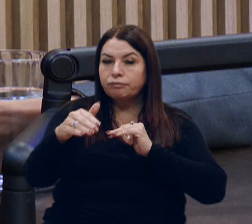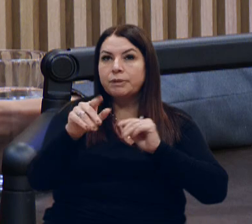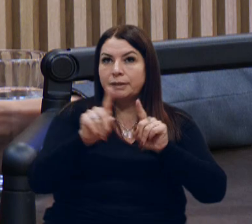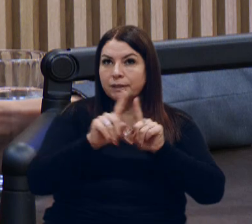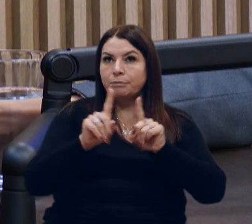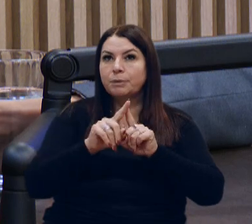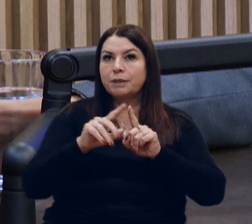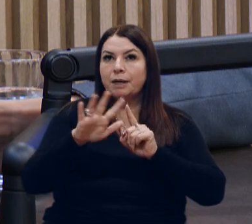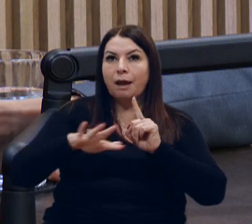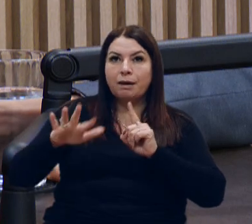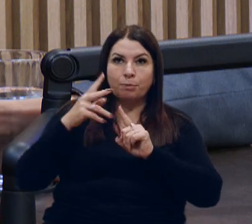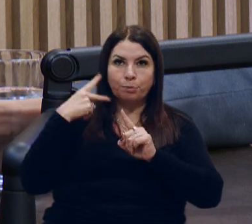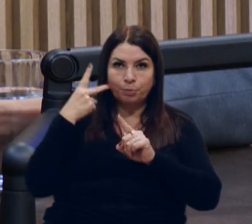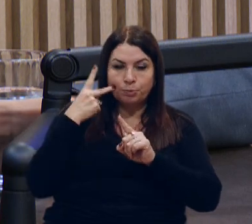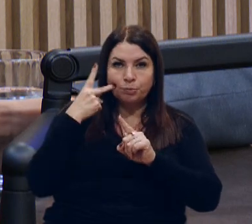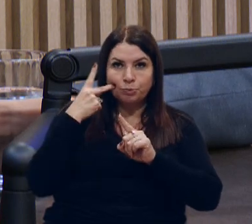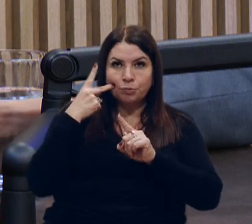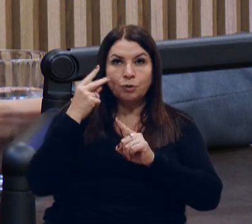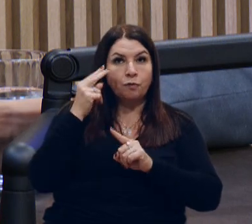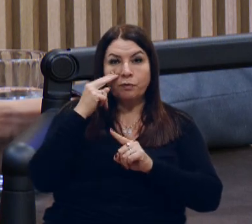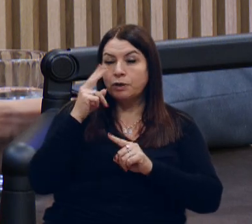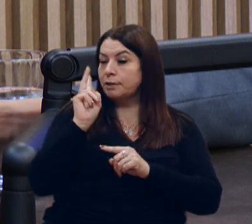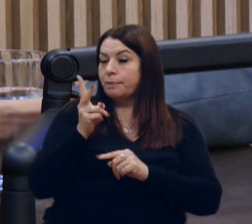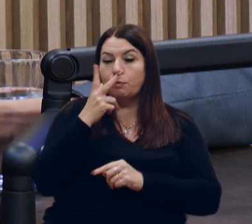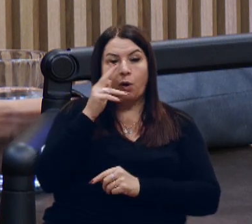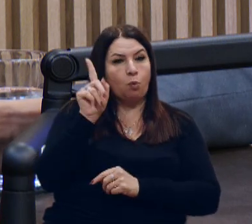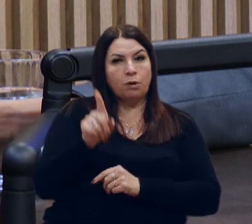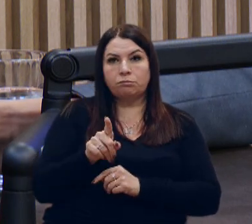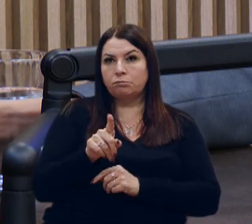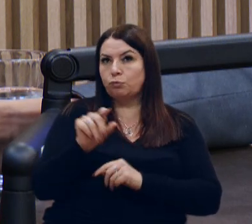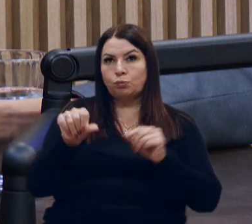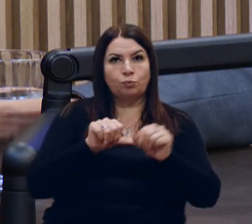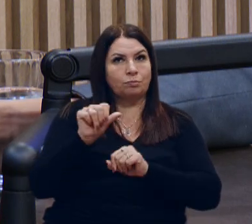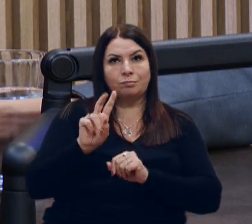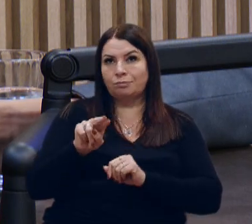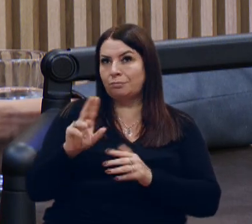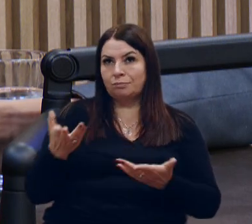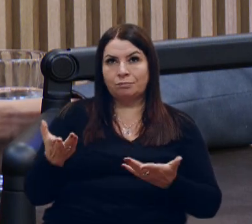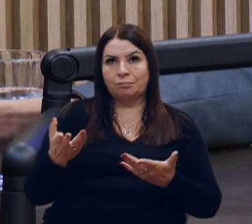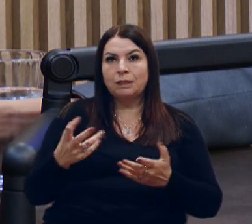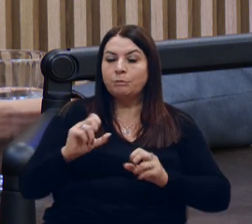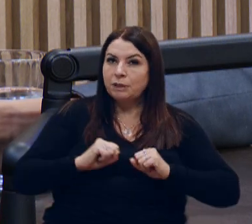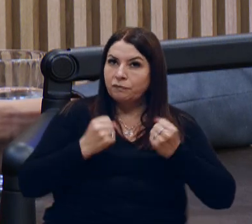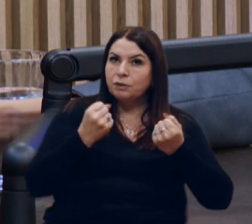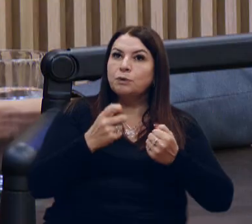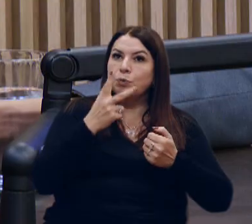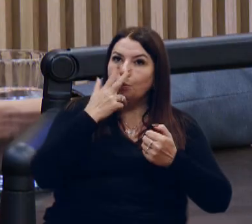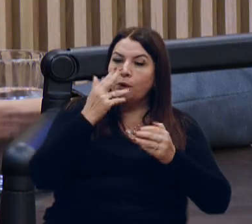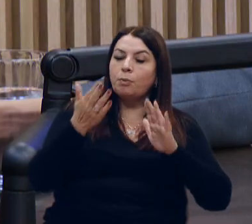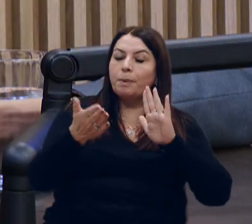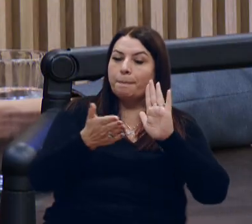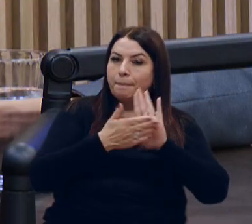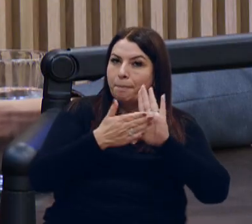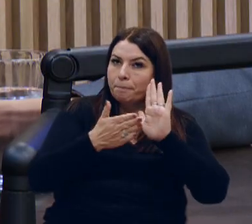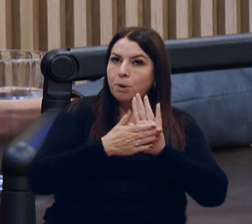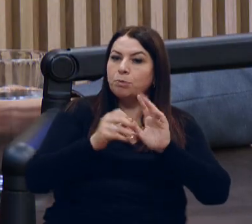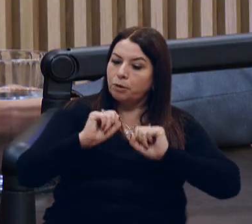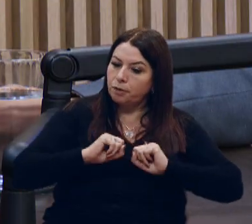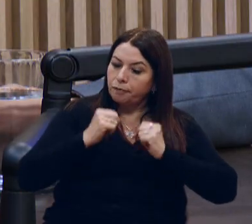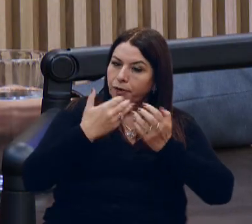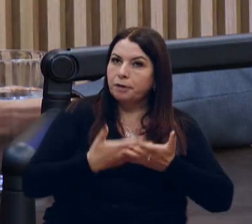questão política. Uhum. O Fantinel sempre foi o mesmo, ele nunca mudou. Ele sempre defendeu as mesmas pautas, ele sempre